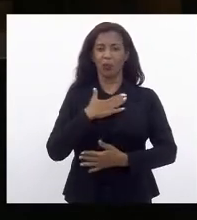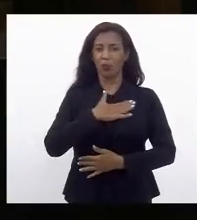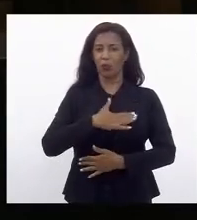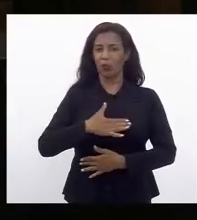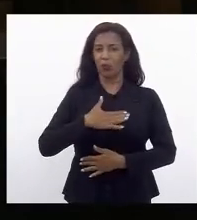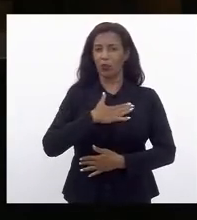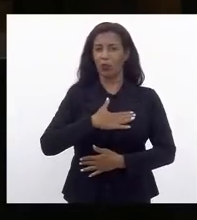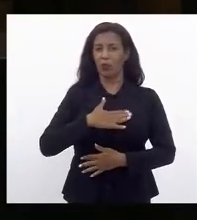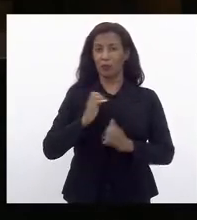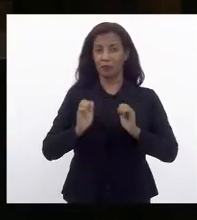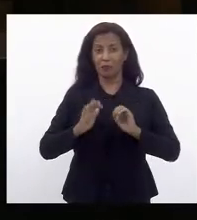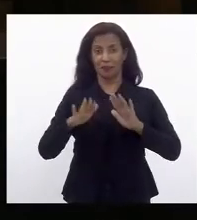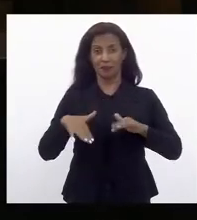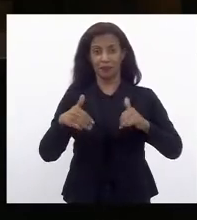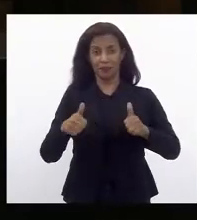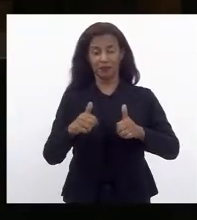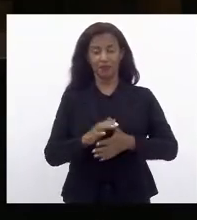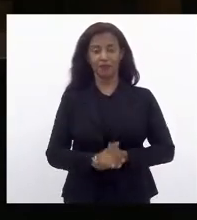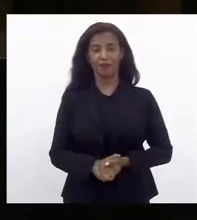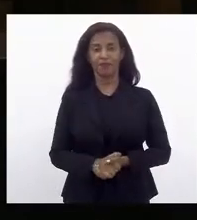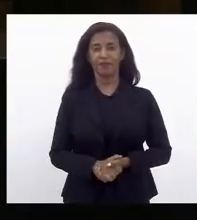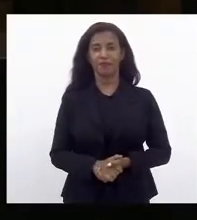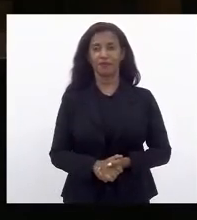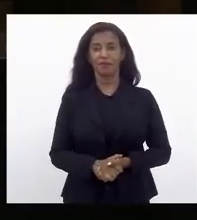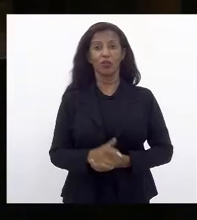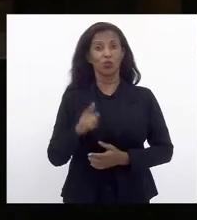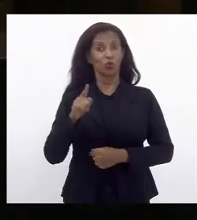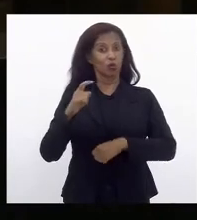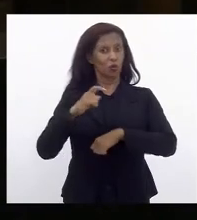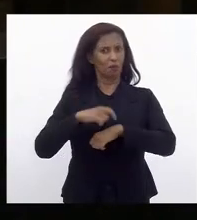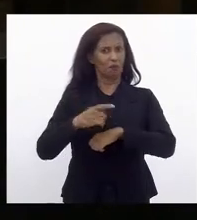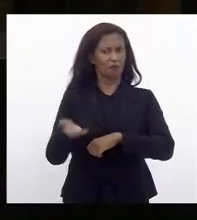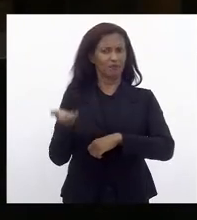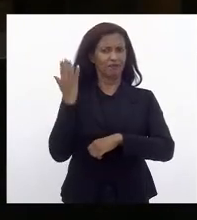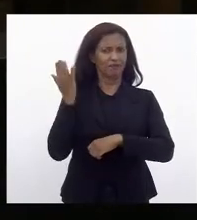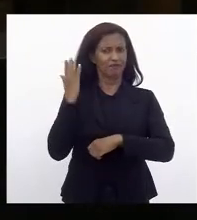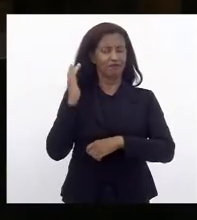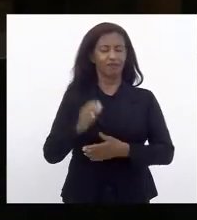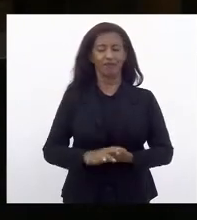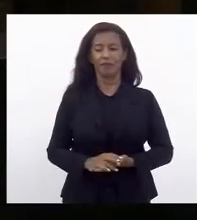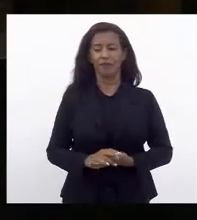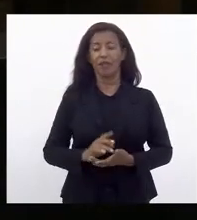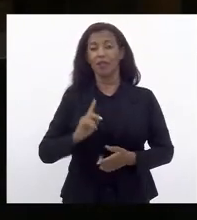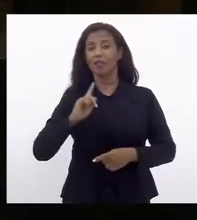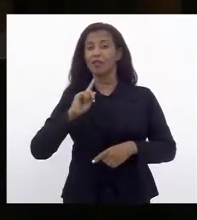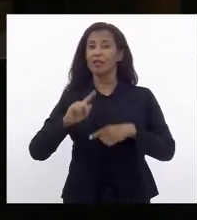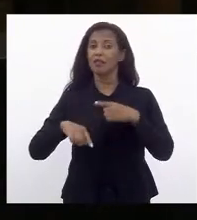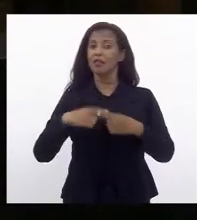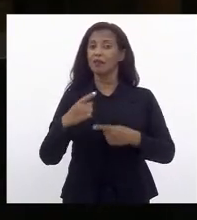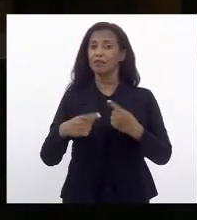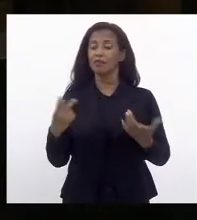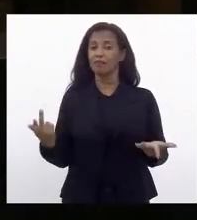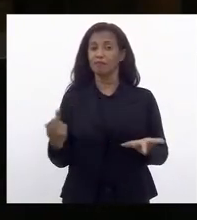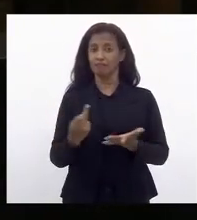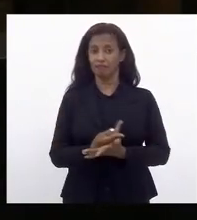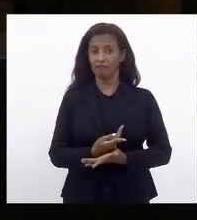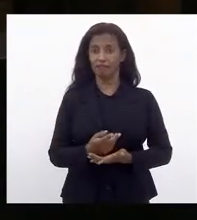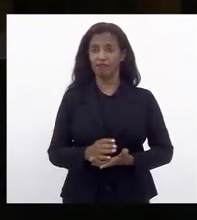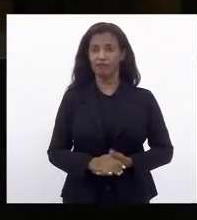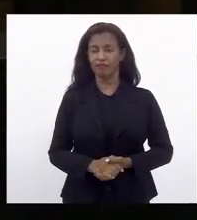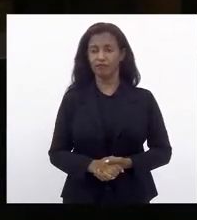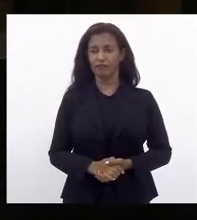satisfatoriamente atendido. Sou dessa época. Depois, é claro, que